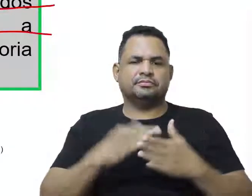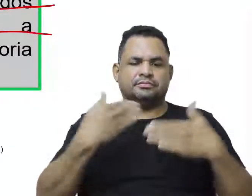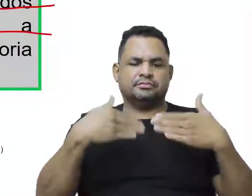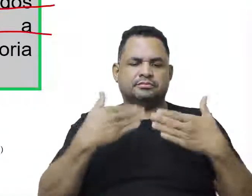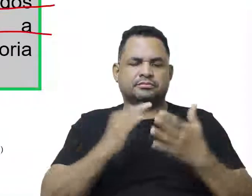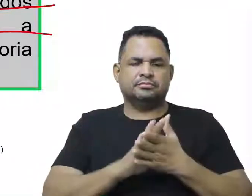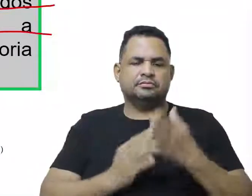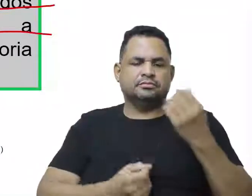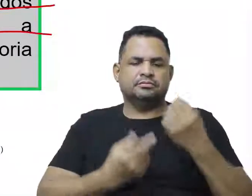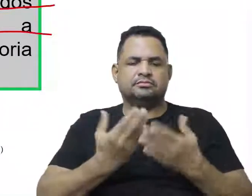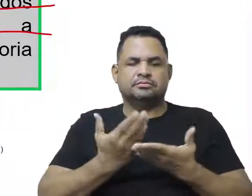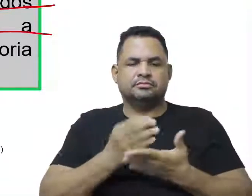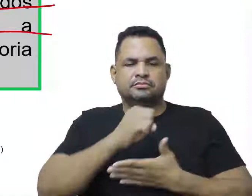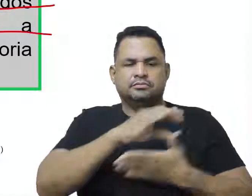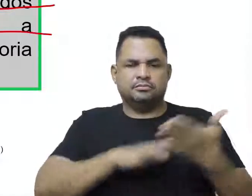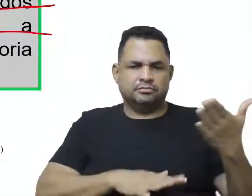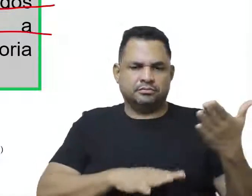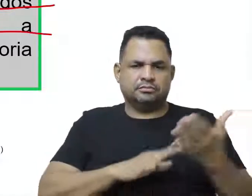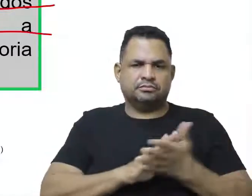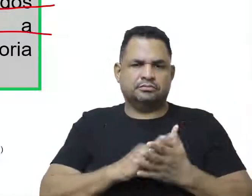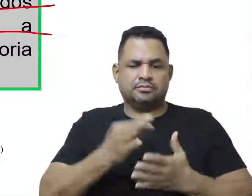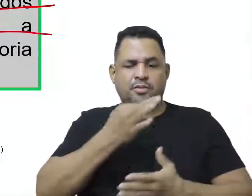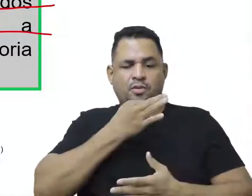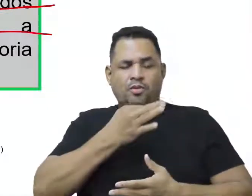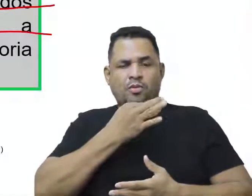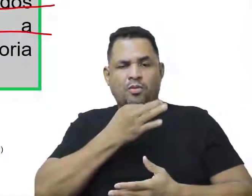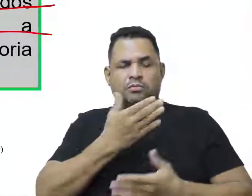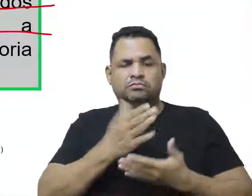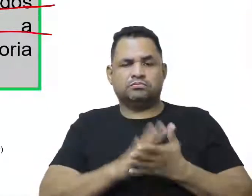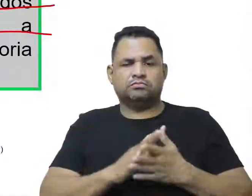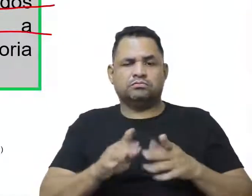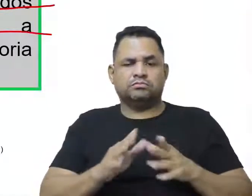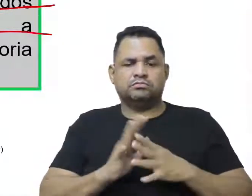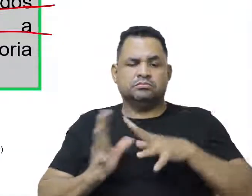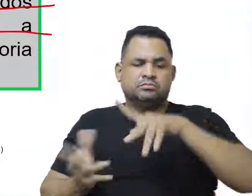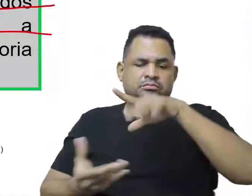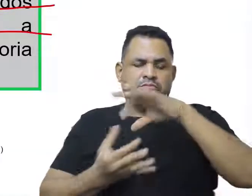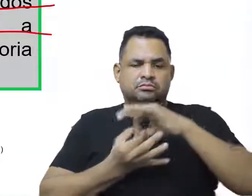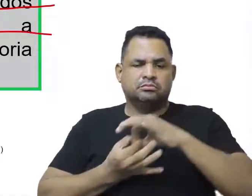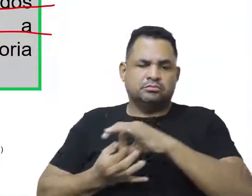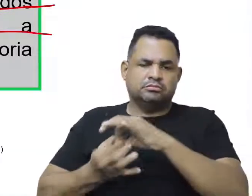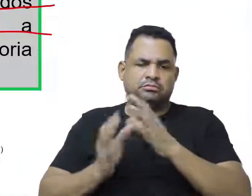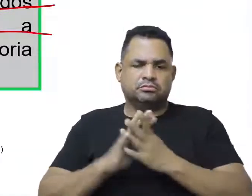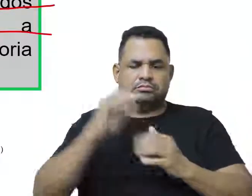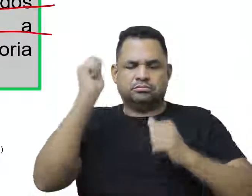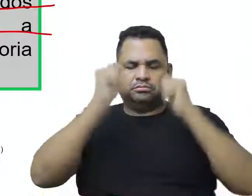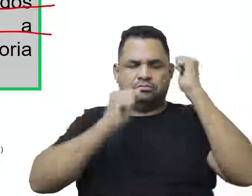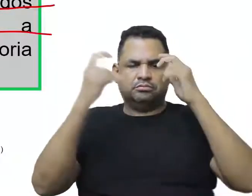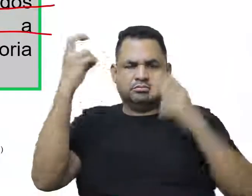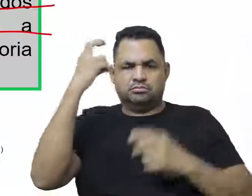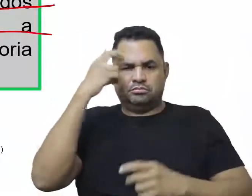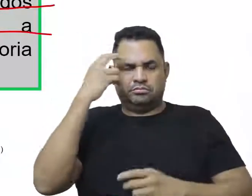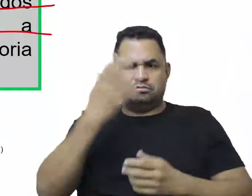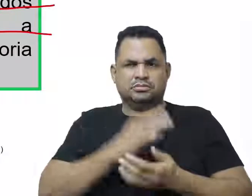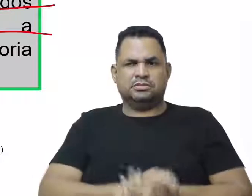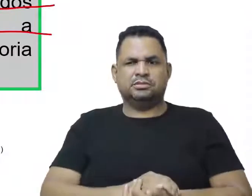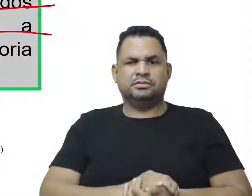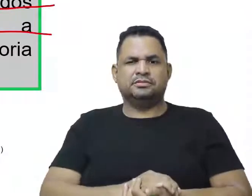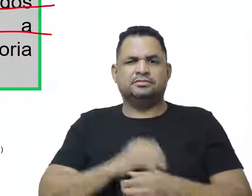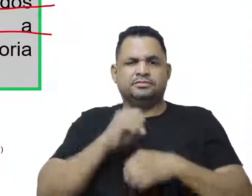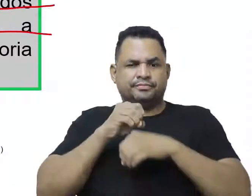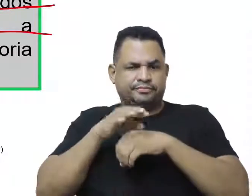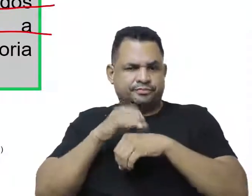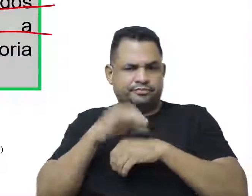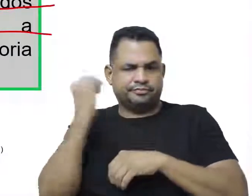vir com algumas questões em relação a essa criticidade tanto da globalização conta da indústria cultural Tá certo galera uma dica